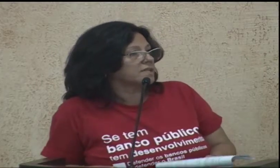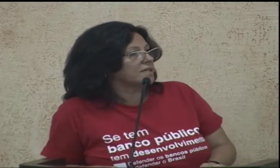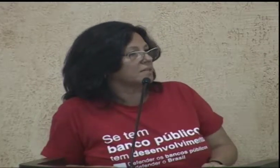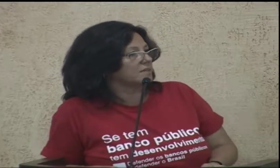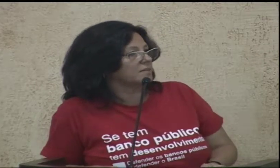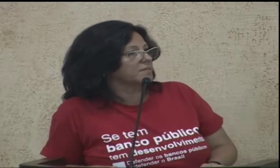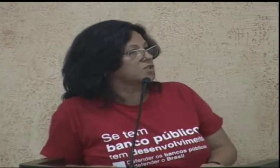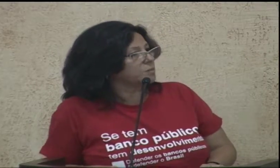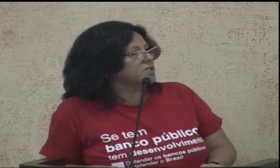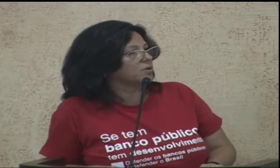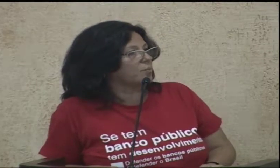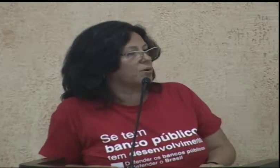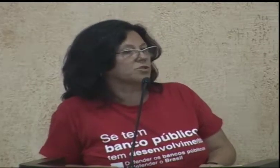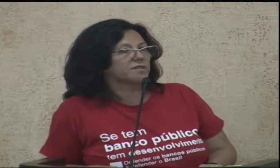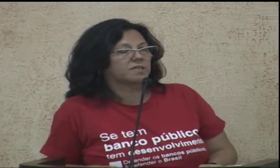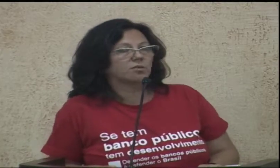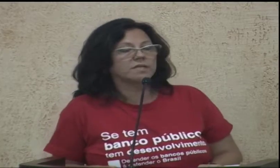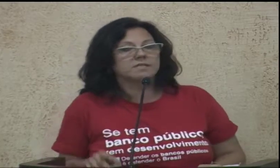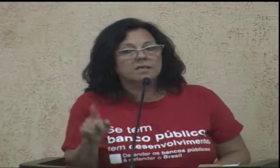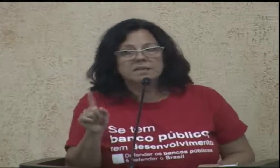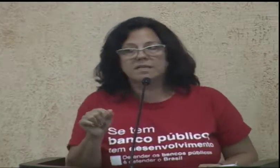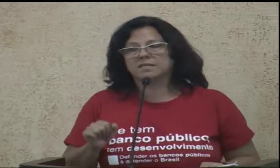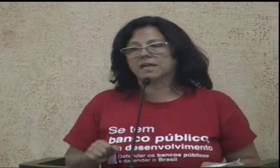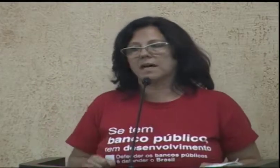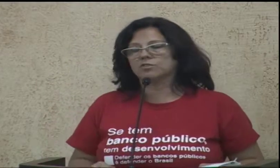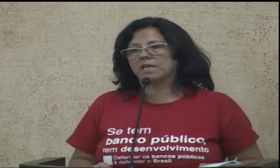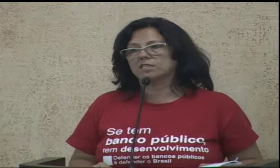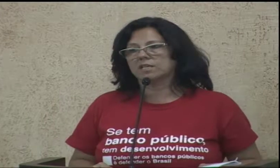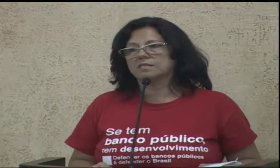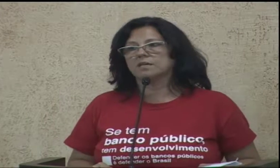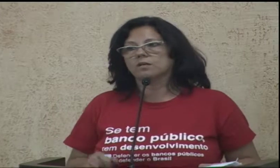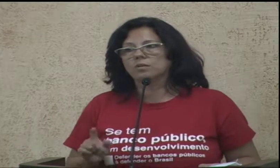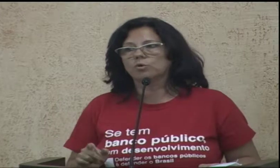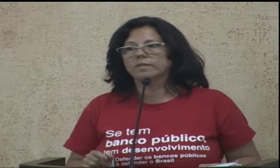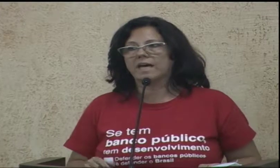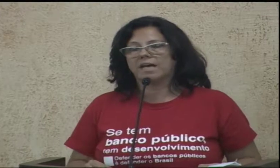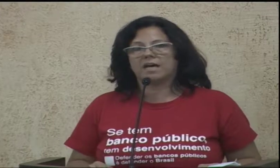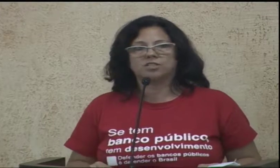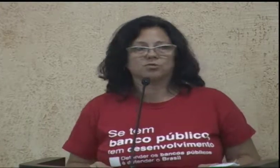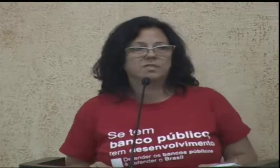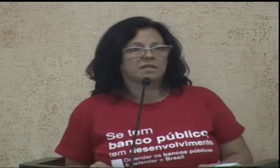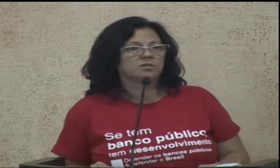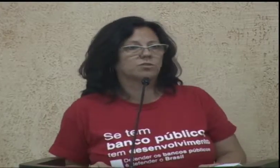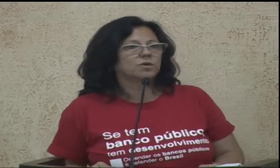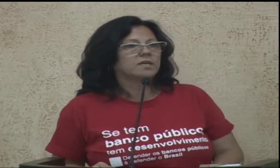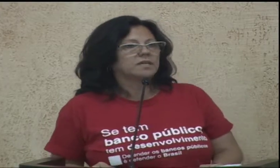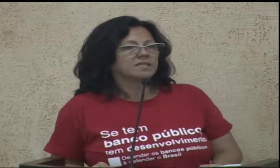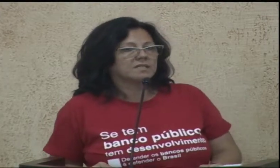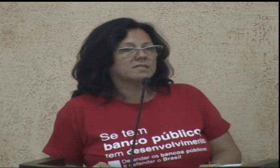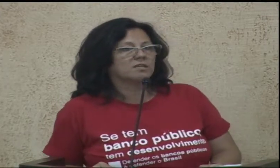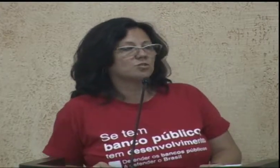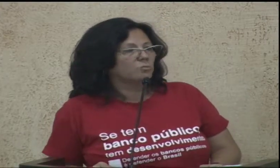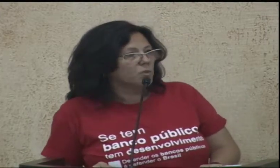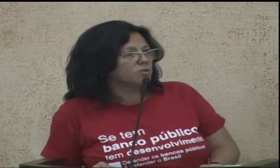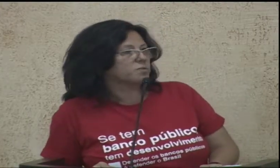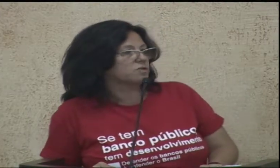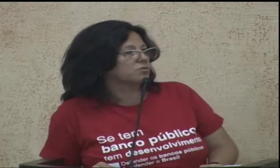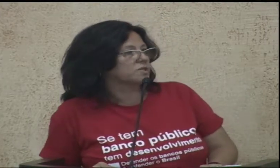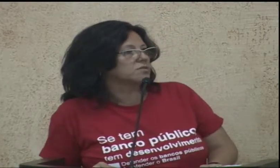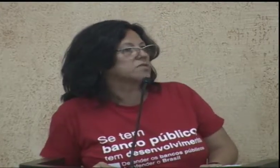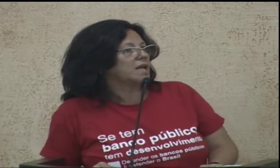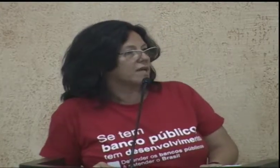eu gostaria de pedir o apoio dos vereadores, nesse caso da agência da Caixa do Centro, que está trazendo